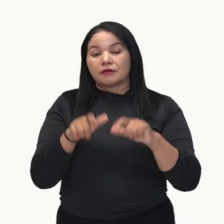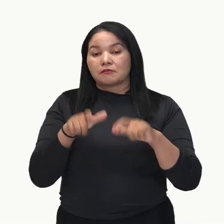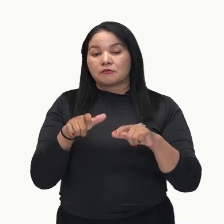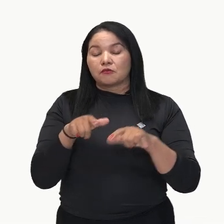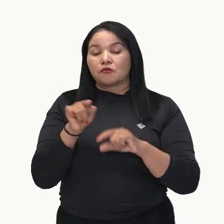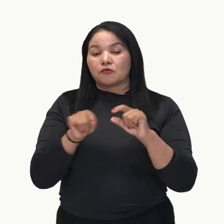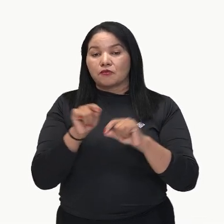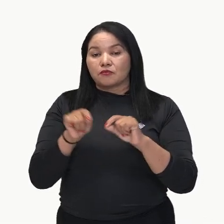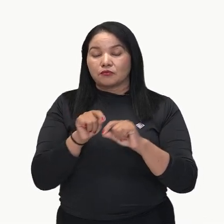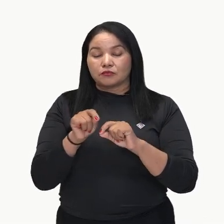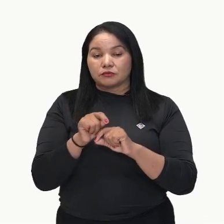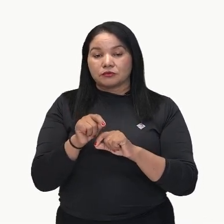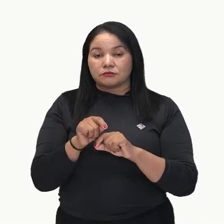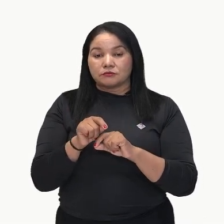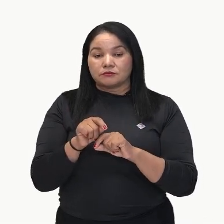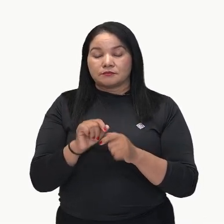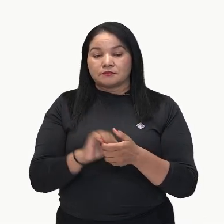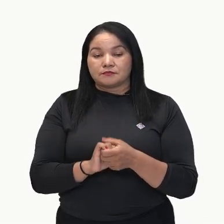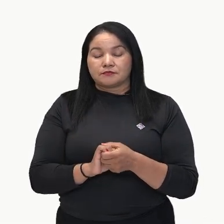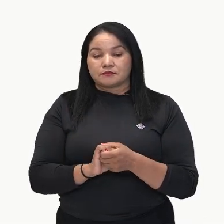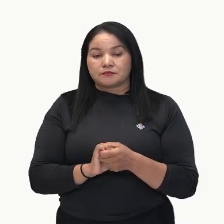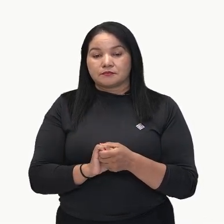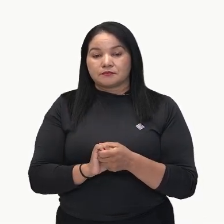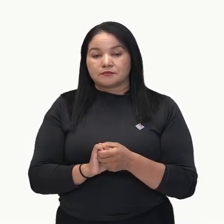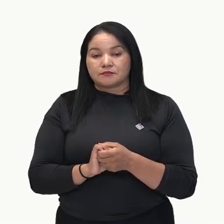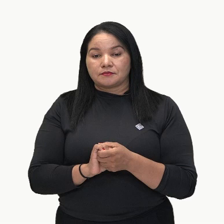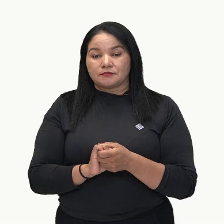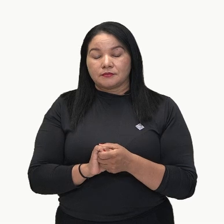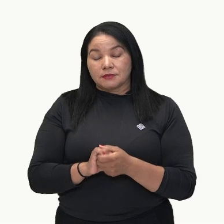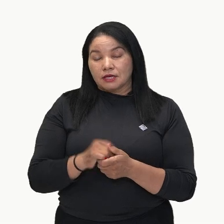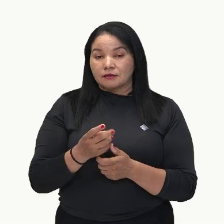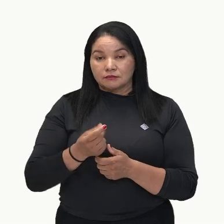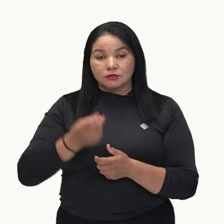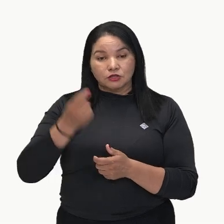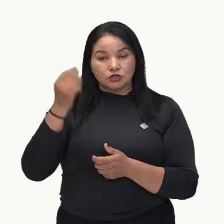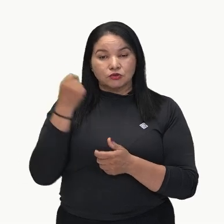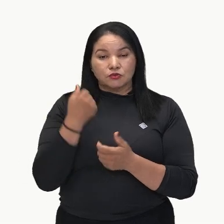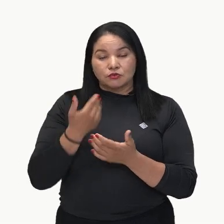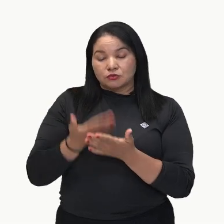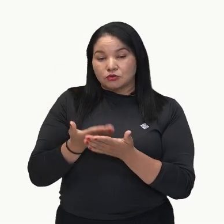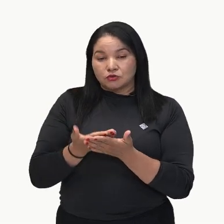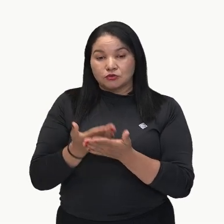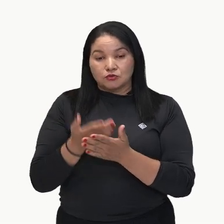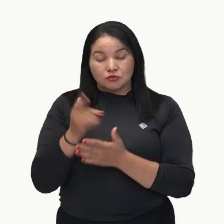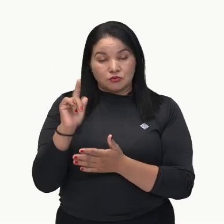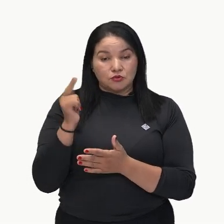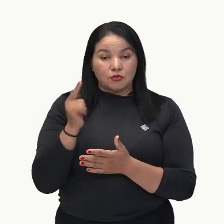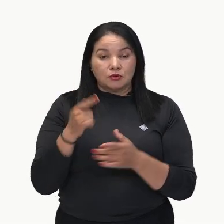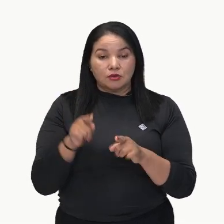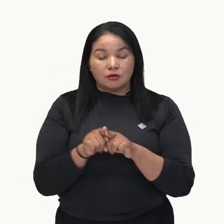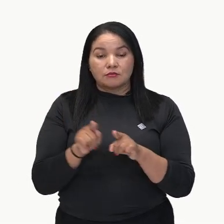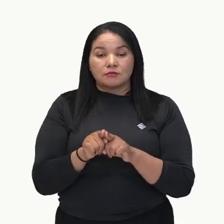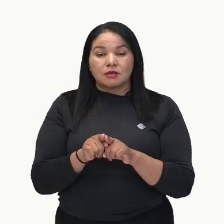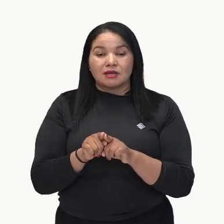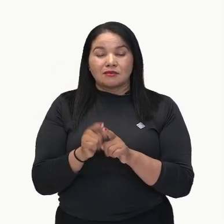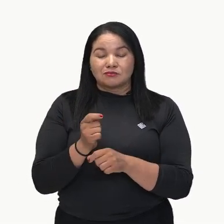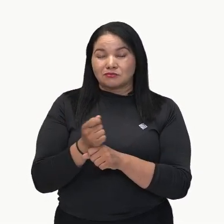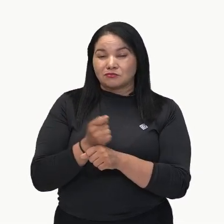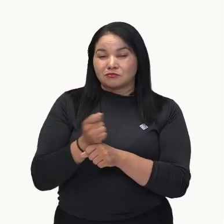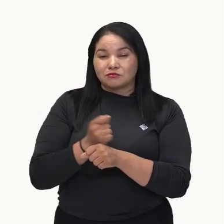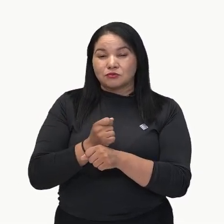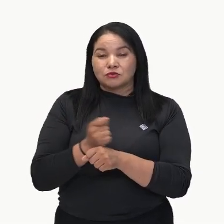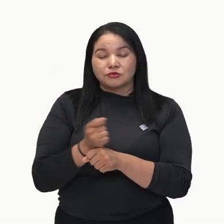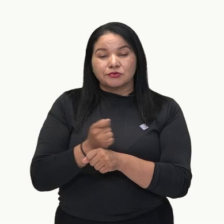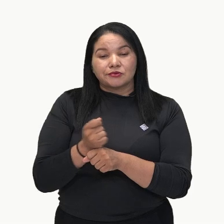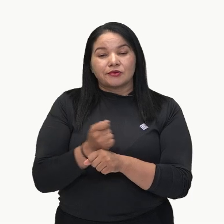sendo considerada bem antiga em relação aos estudos da geologia. Milhões e milhões de anos que, com